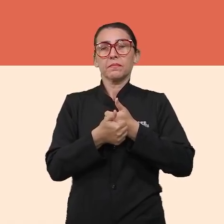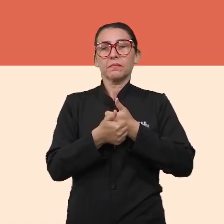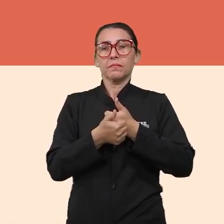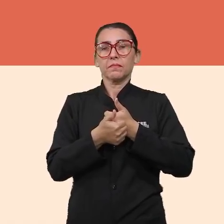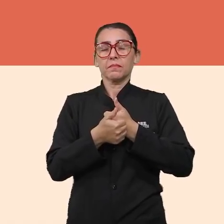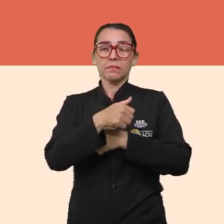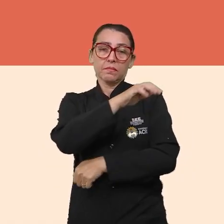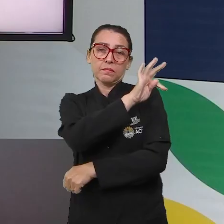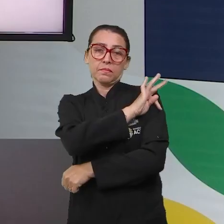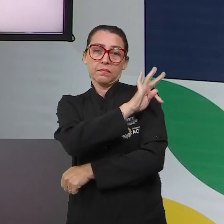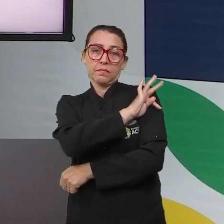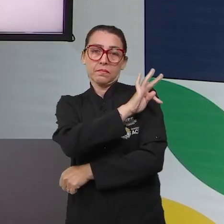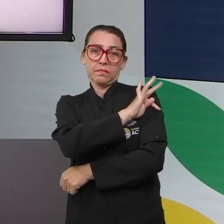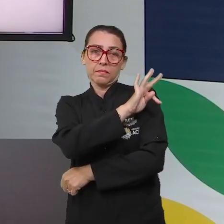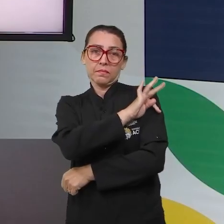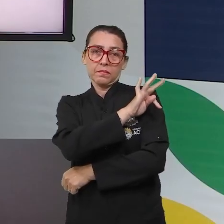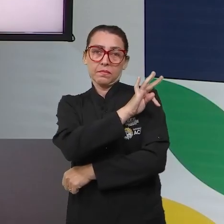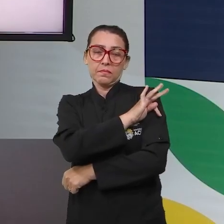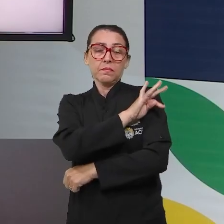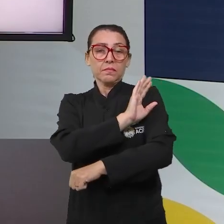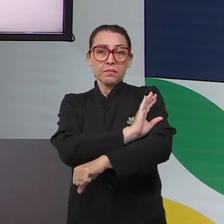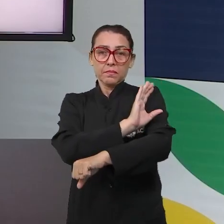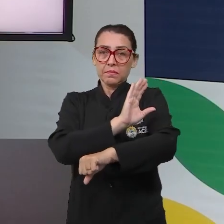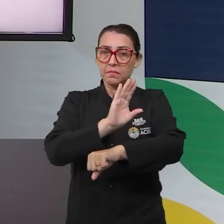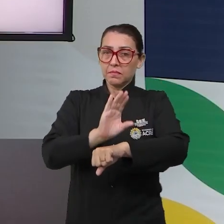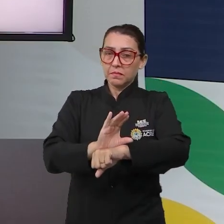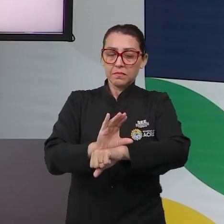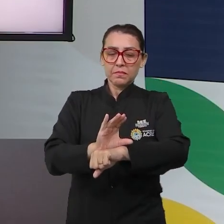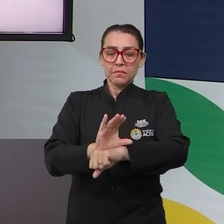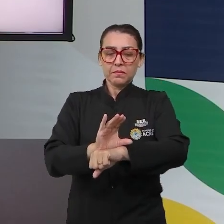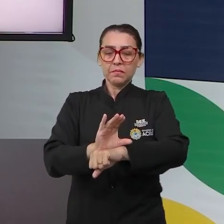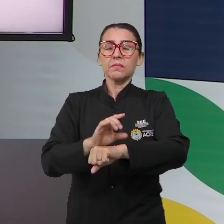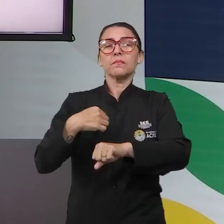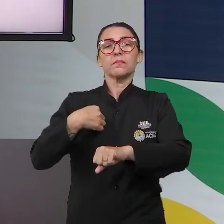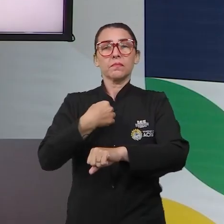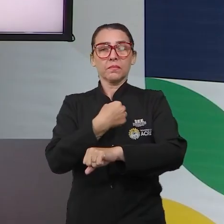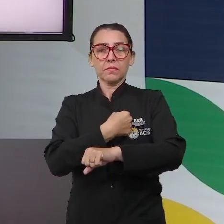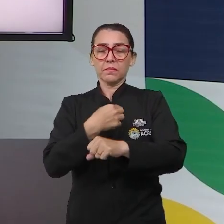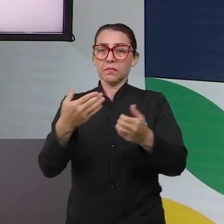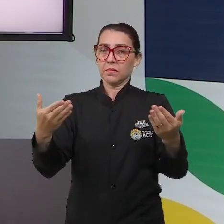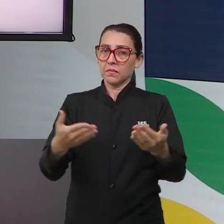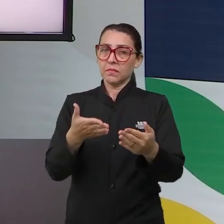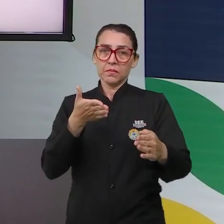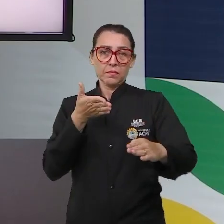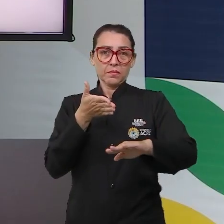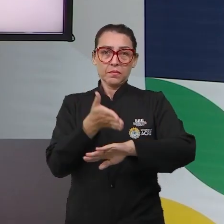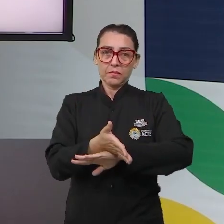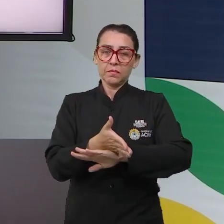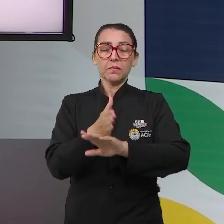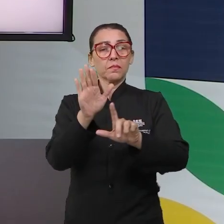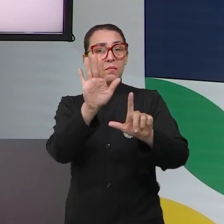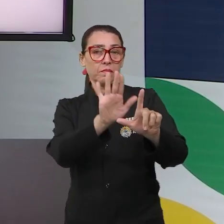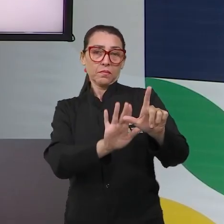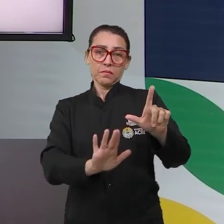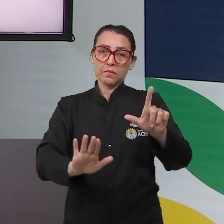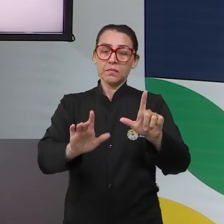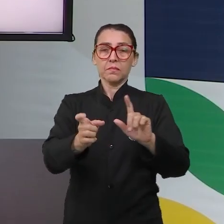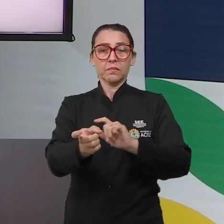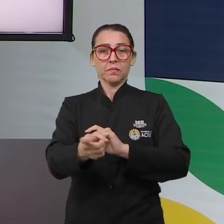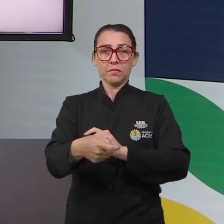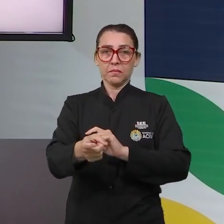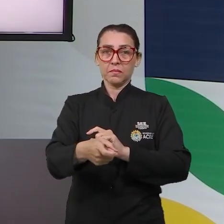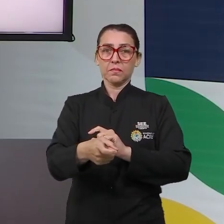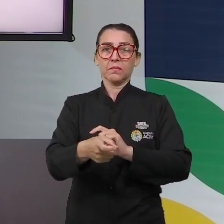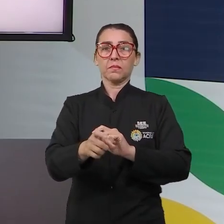muitas técnicas, muitas culturas de todos nós. Então, hoje, com acesso às plataformas como